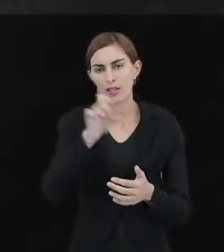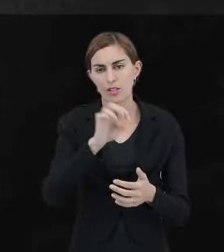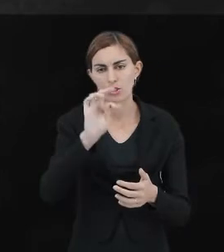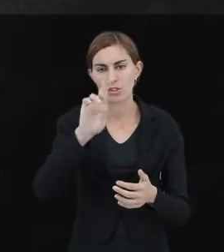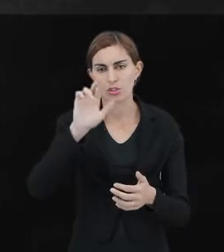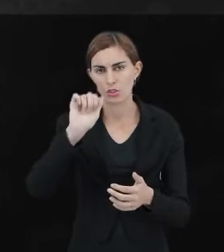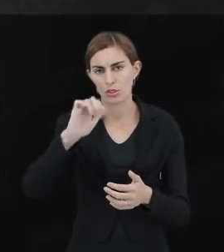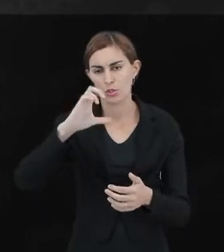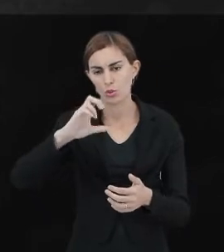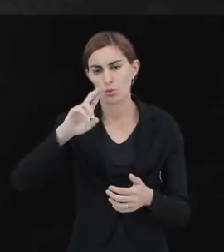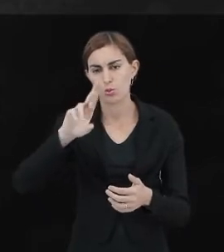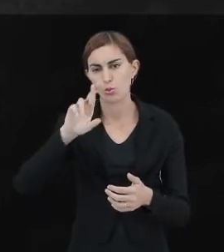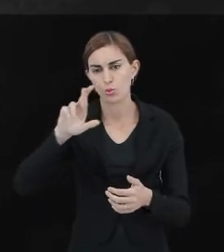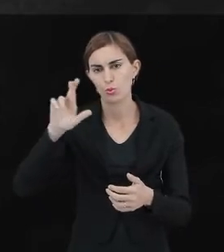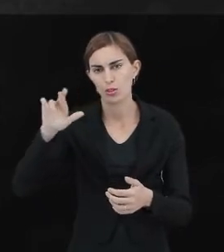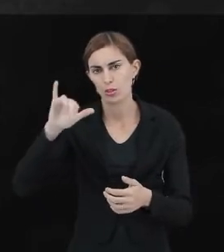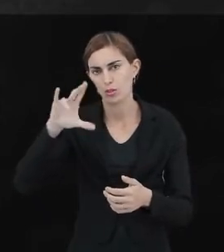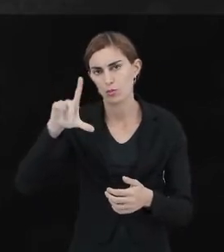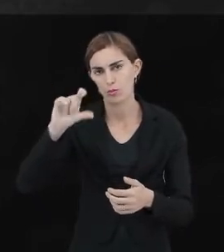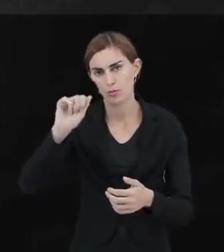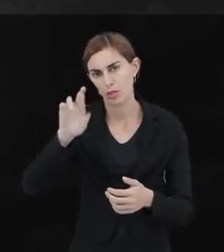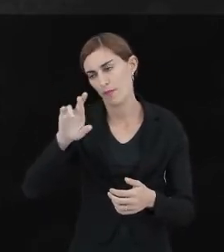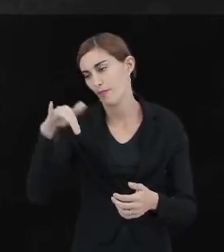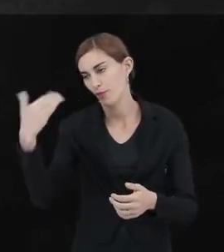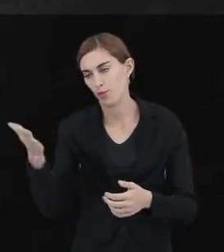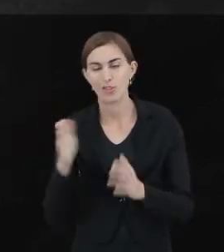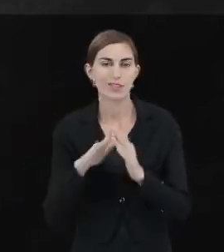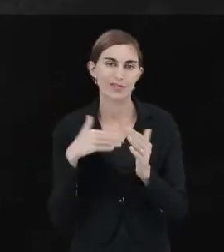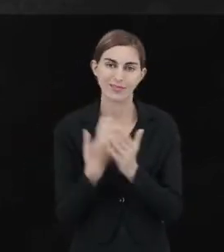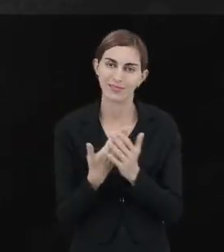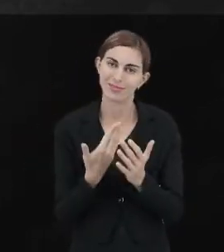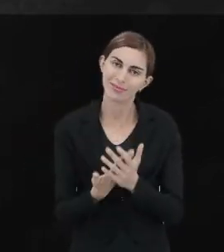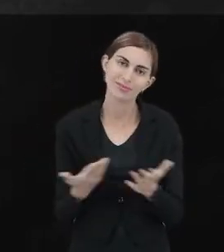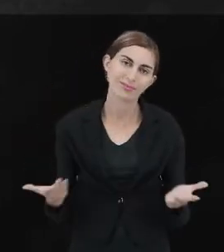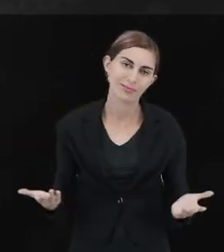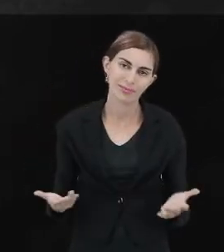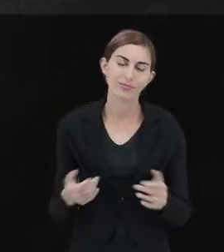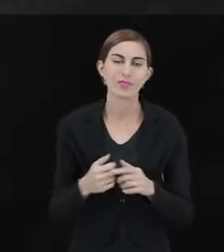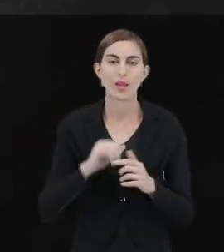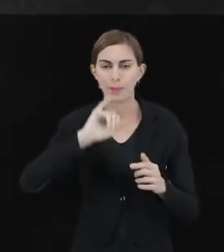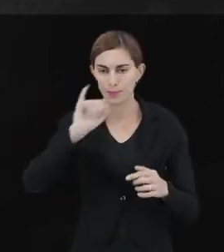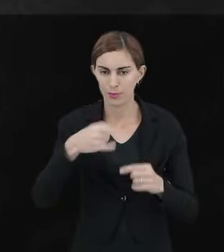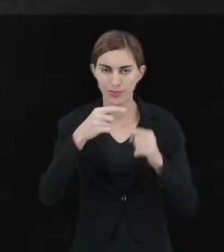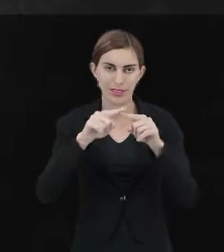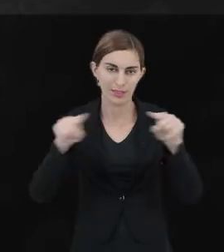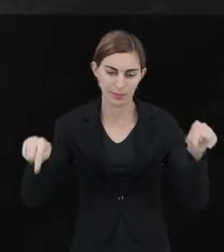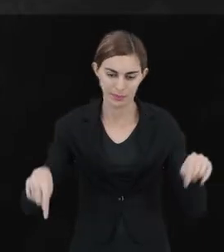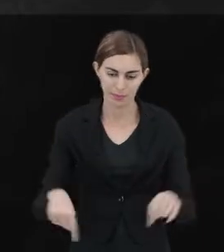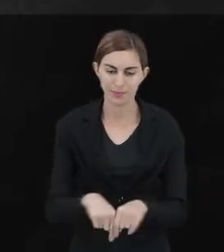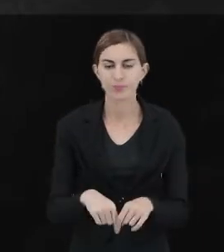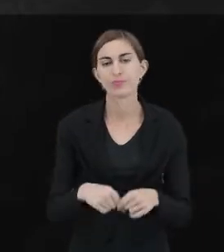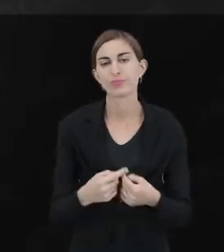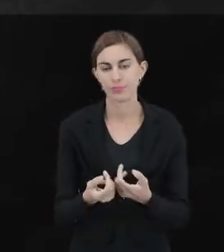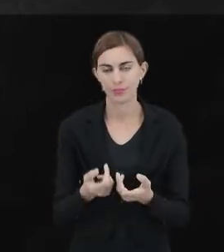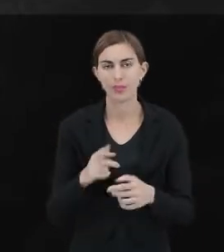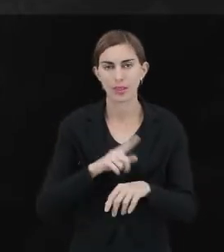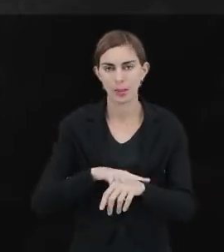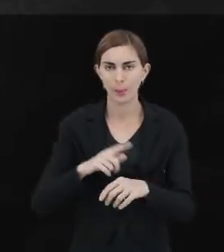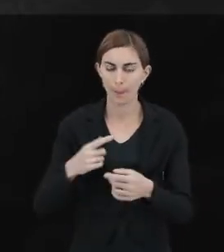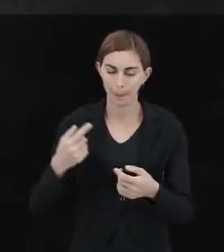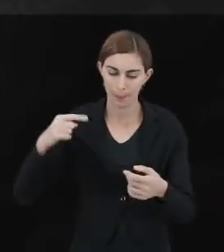como atividades regulares, já que a escola é uma só, para melhor aproveitar o espaço-tempo escolar de